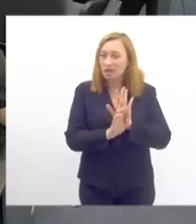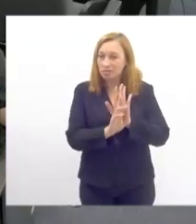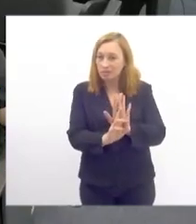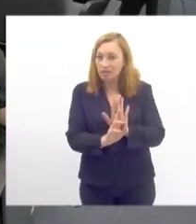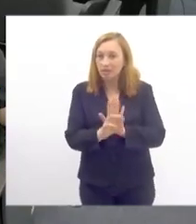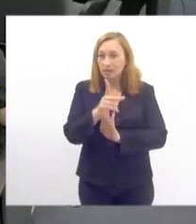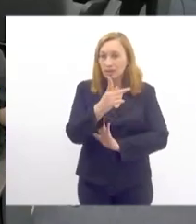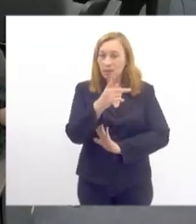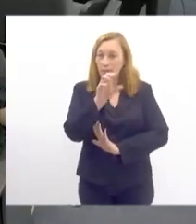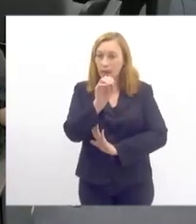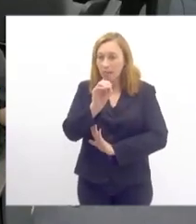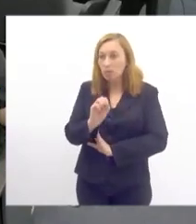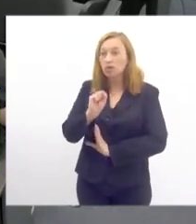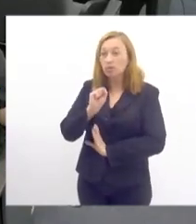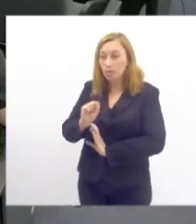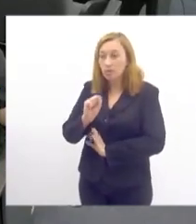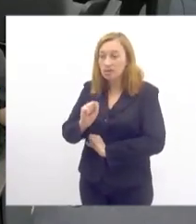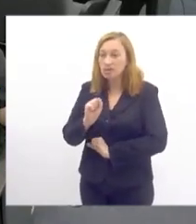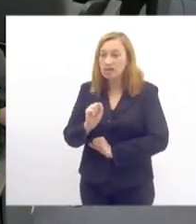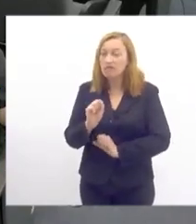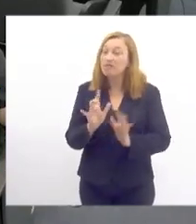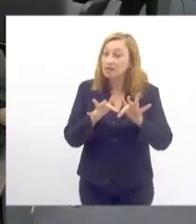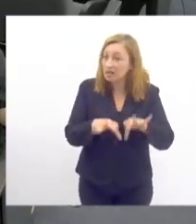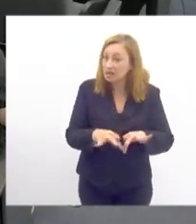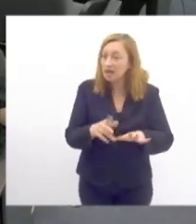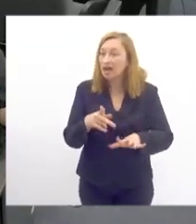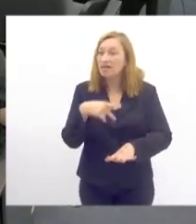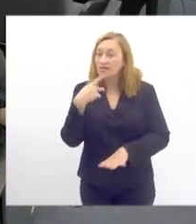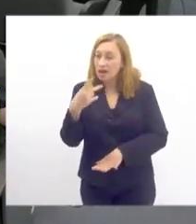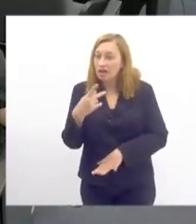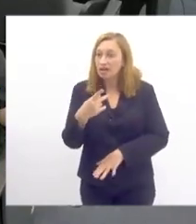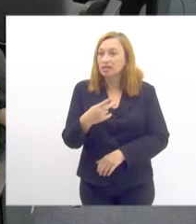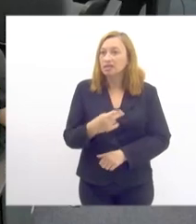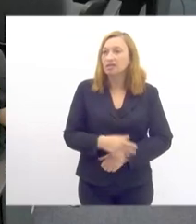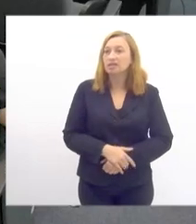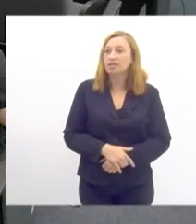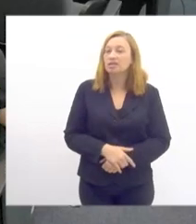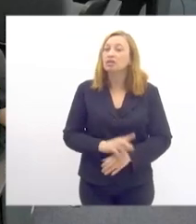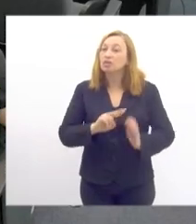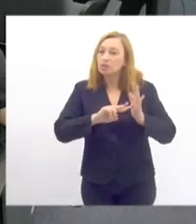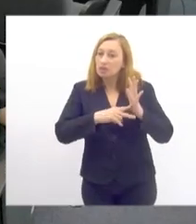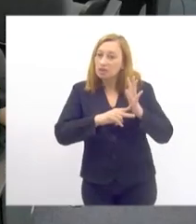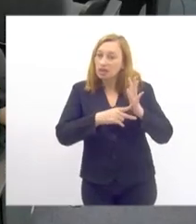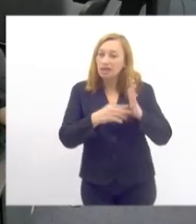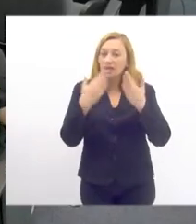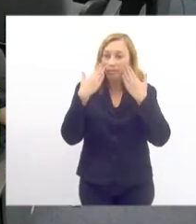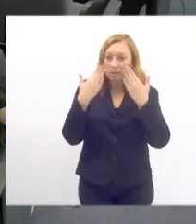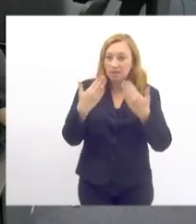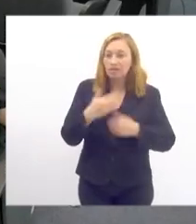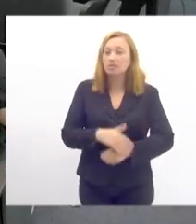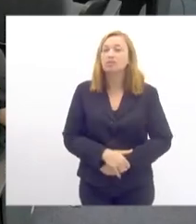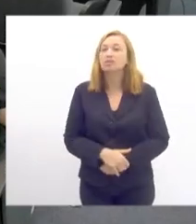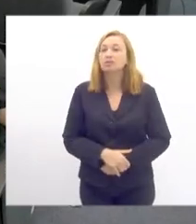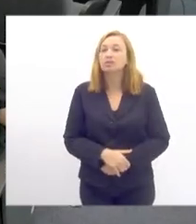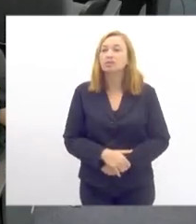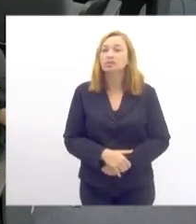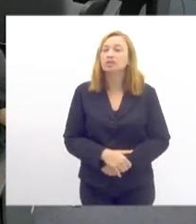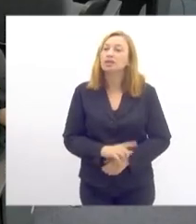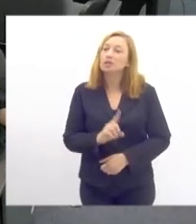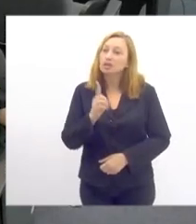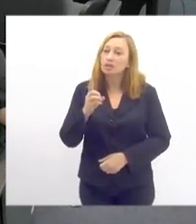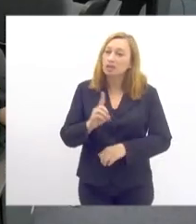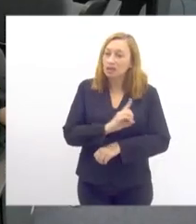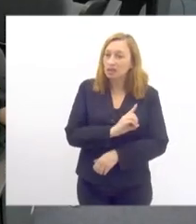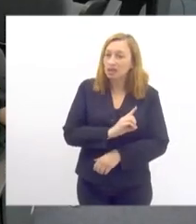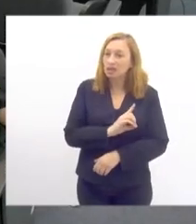Pablo, para que a gente possa finalizar a fala do sindicato, da representação sindical, passar o DETRAN,